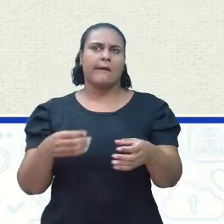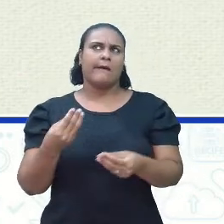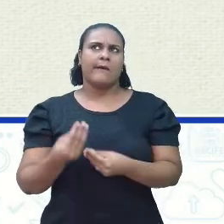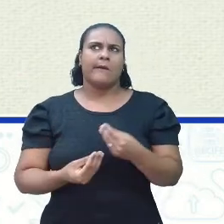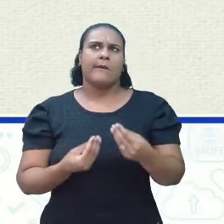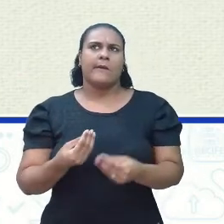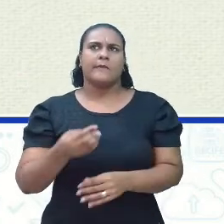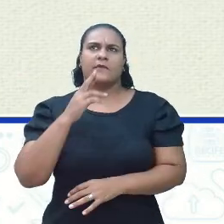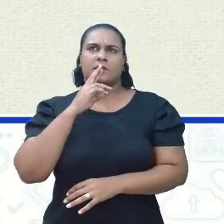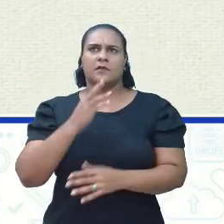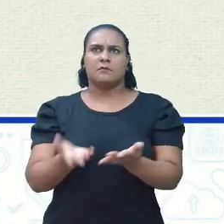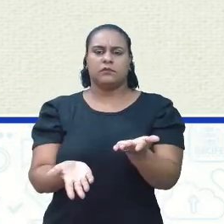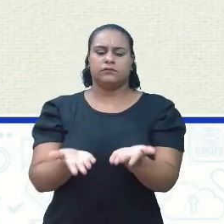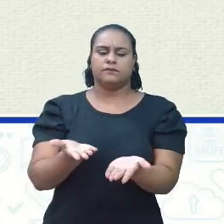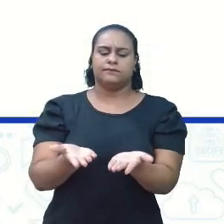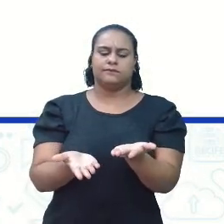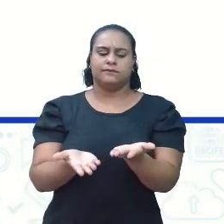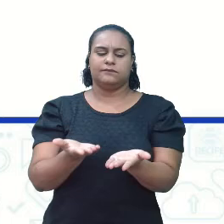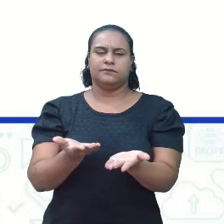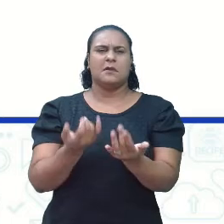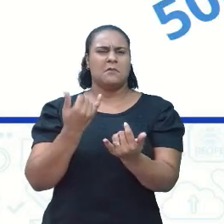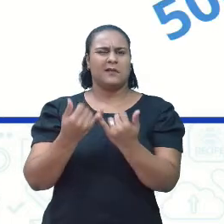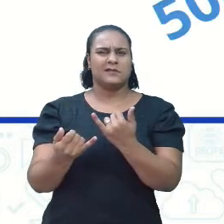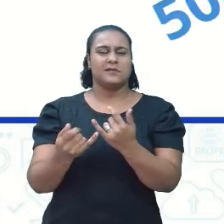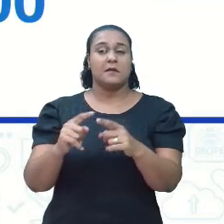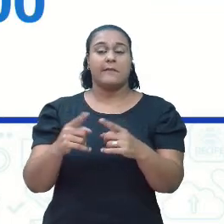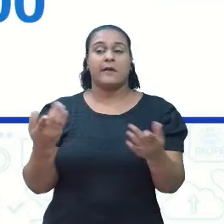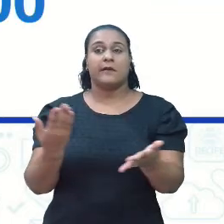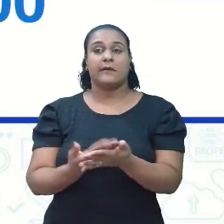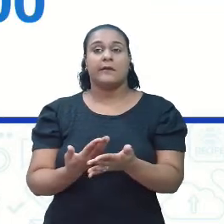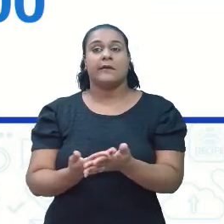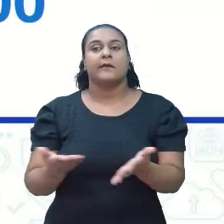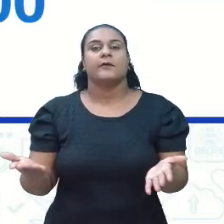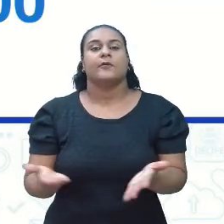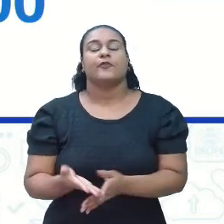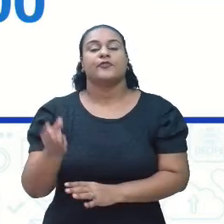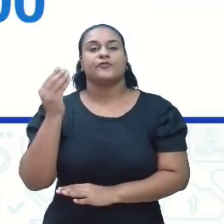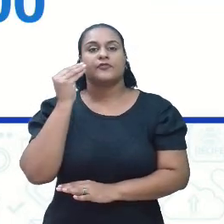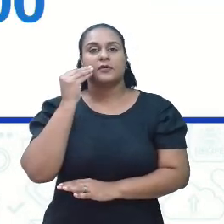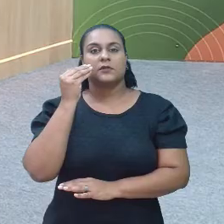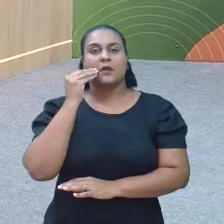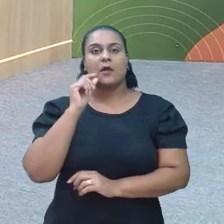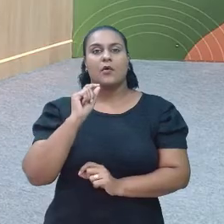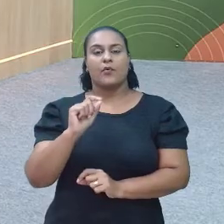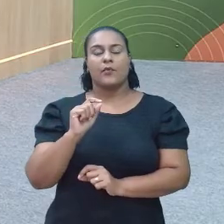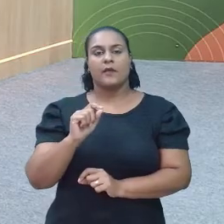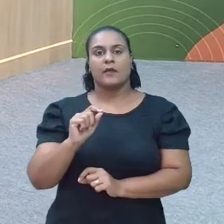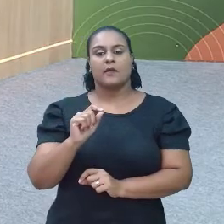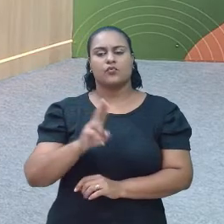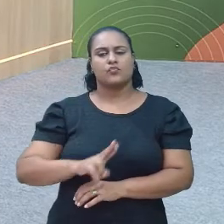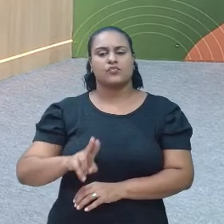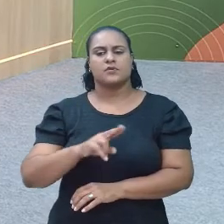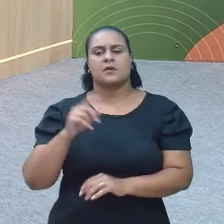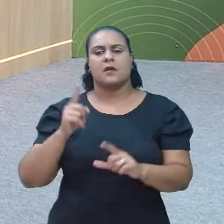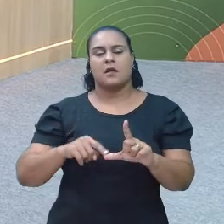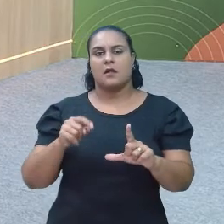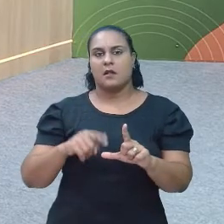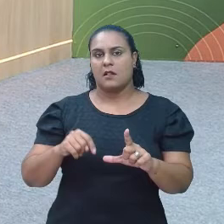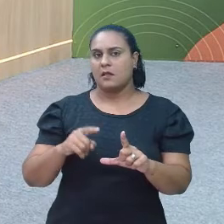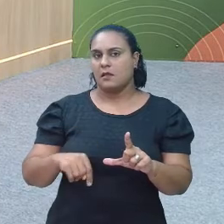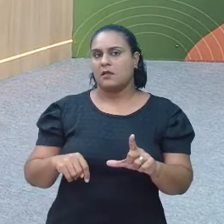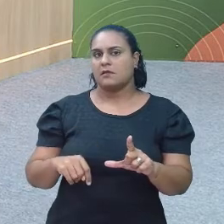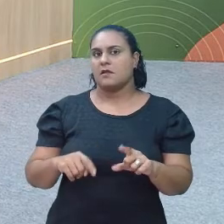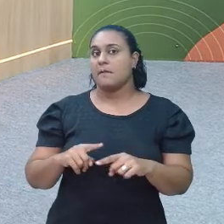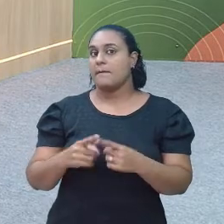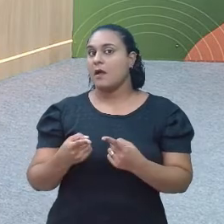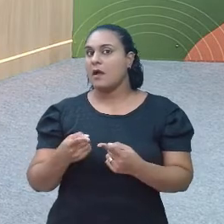estivesse resolvendo um equilíbrio de uma balança. Só que na aula de hoje a gente vai tentar manipular essas letras, mas lembrando mais uma vez